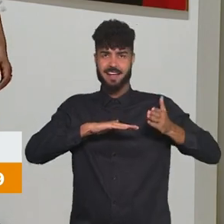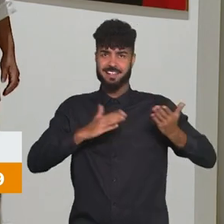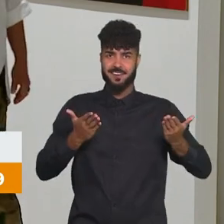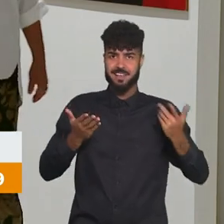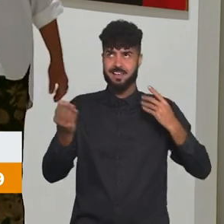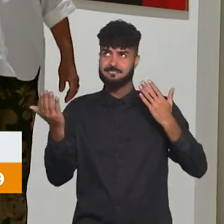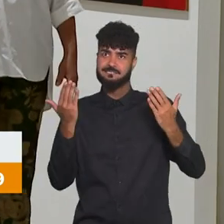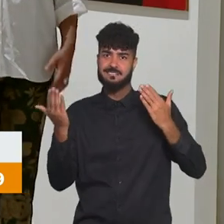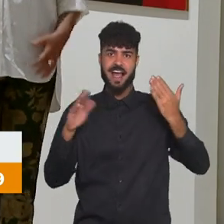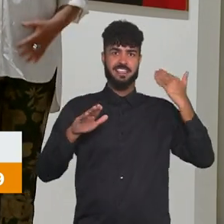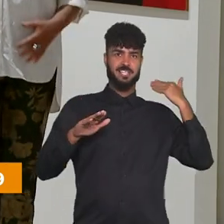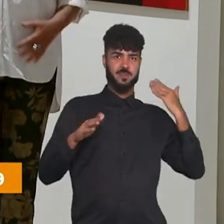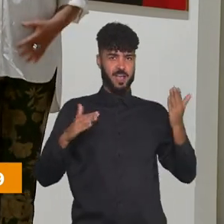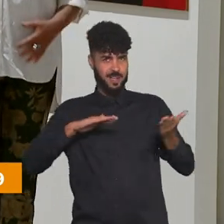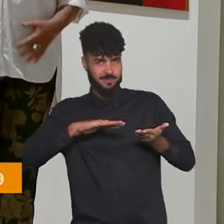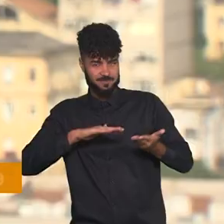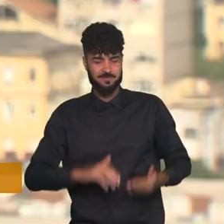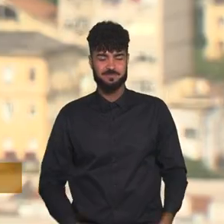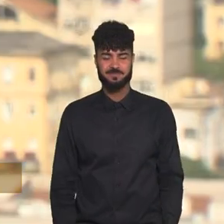coexistindo também, né?